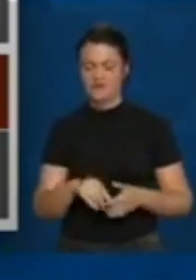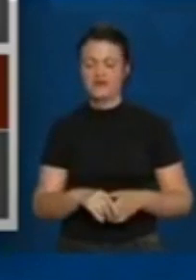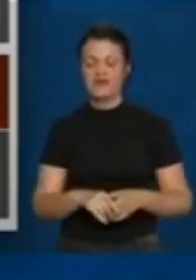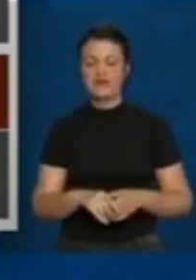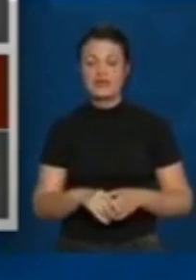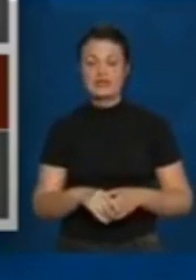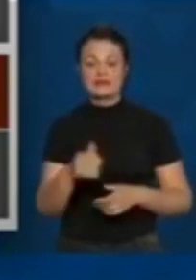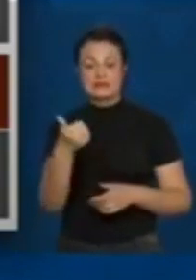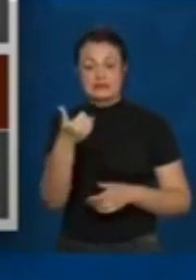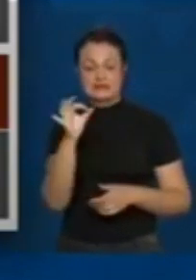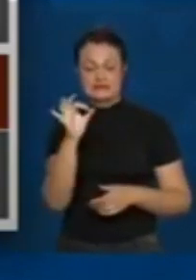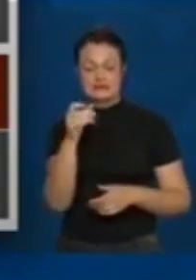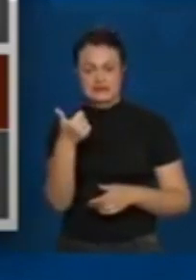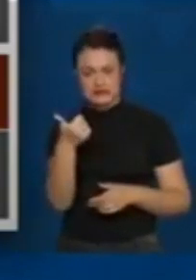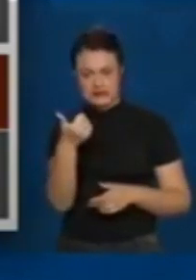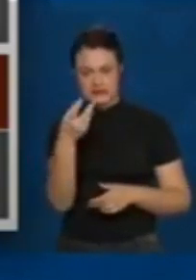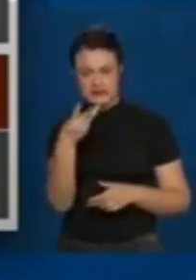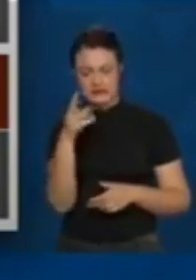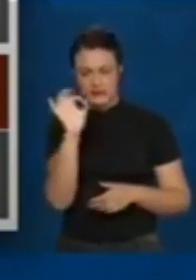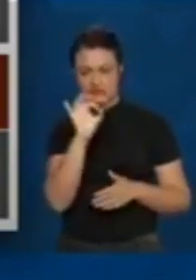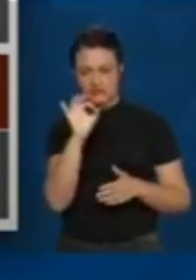13% de incremento. Os